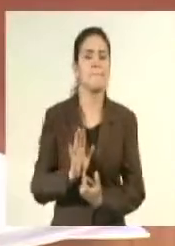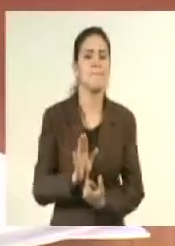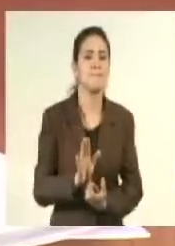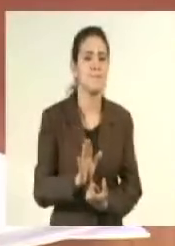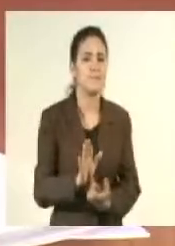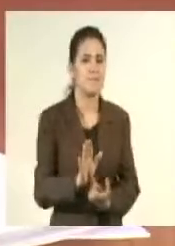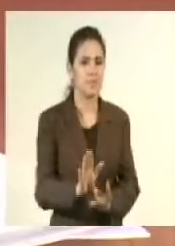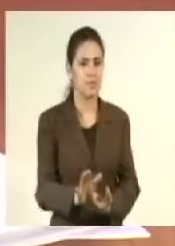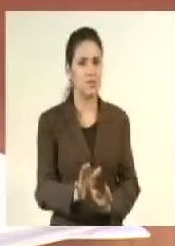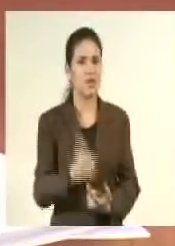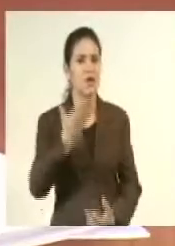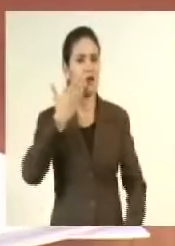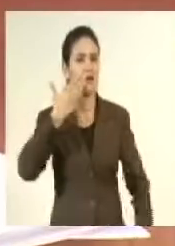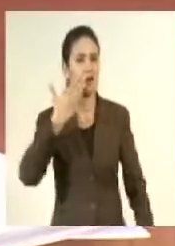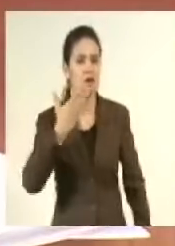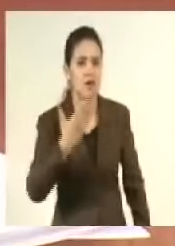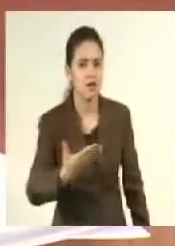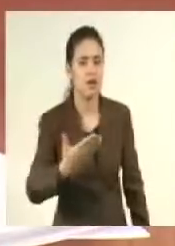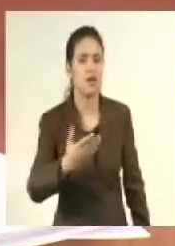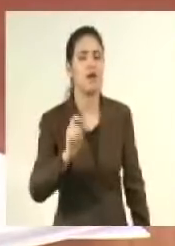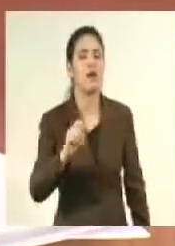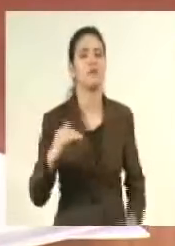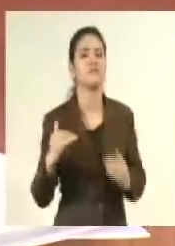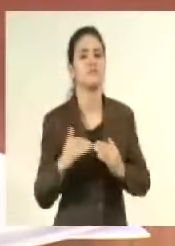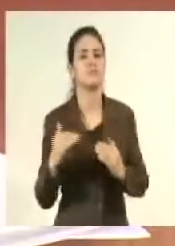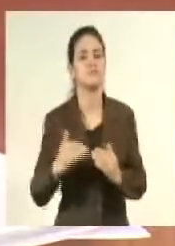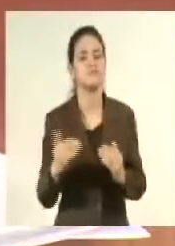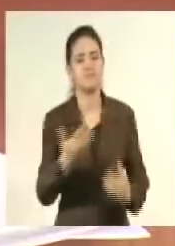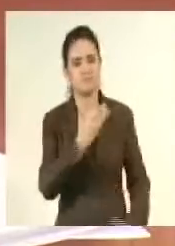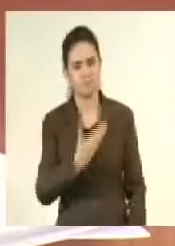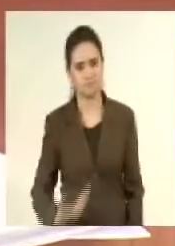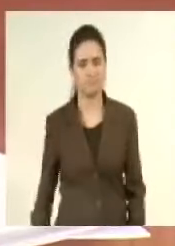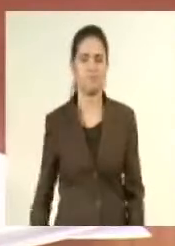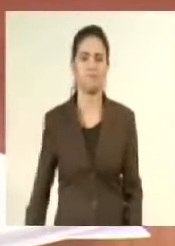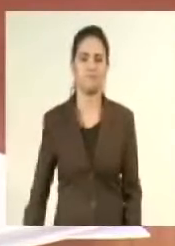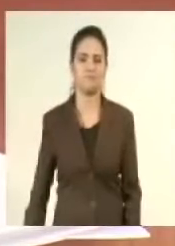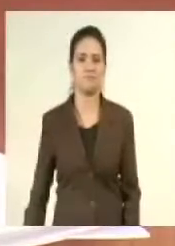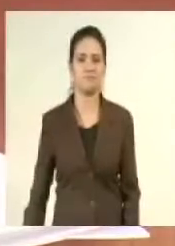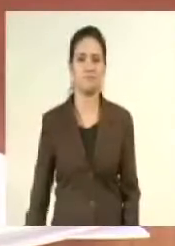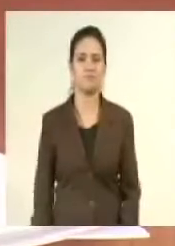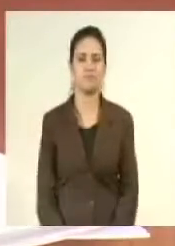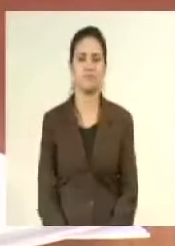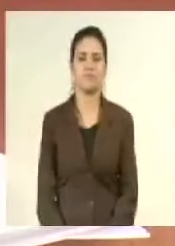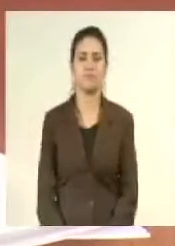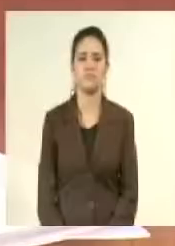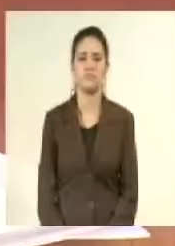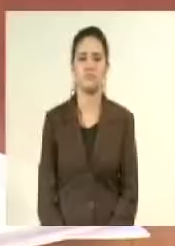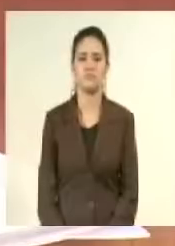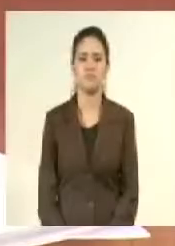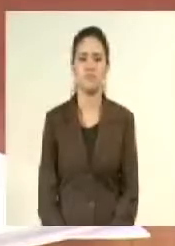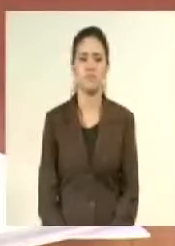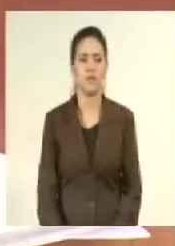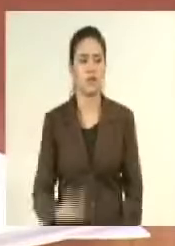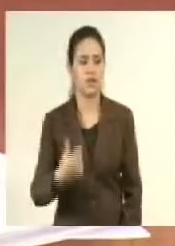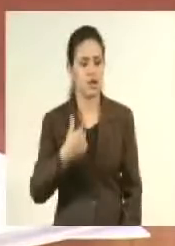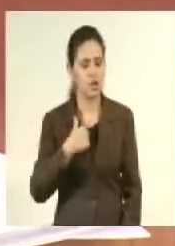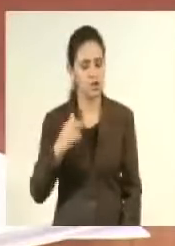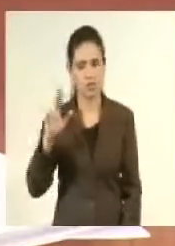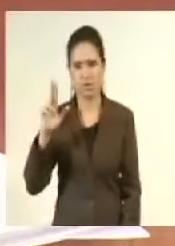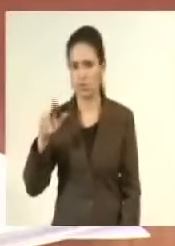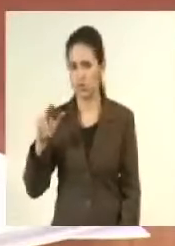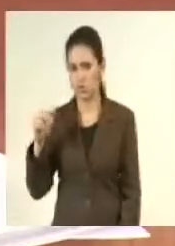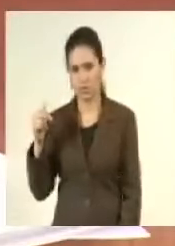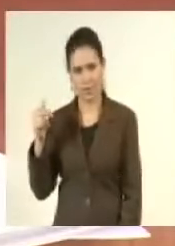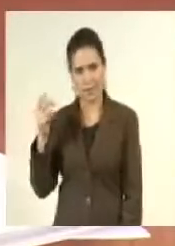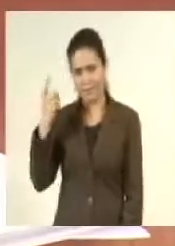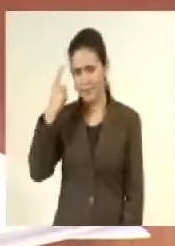descaradamente o seu lado governista. Eu nunca pensei que um jornal como